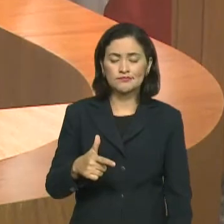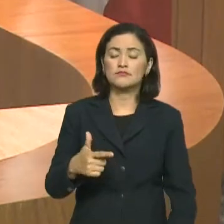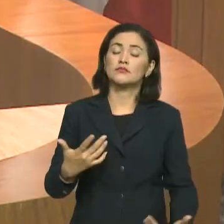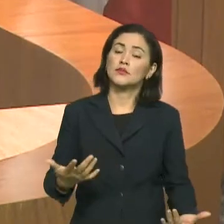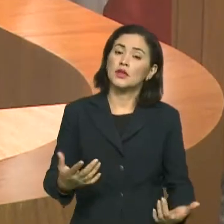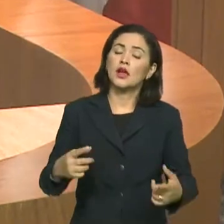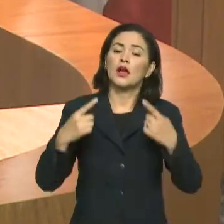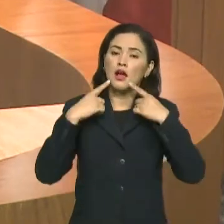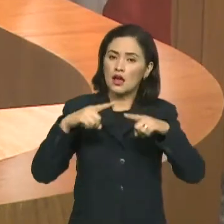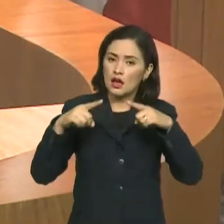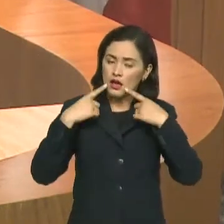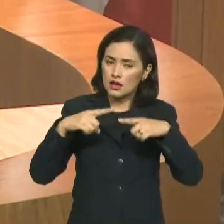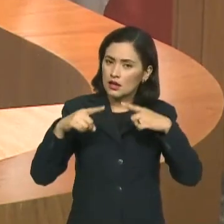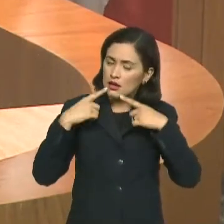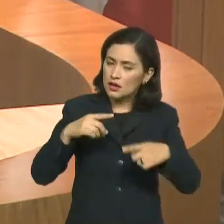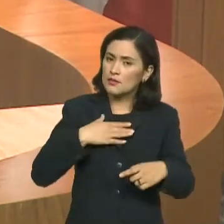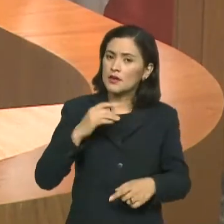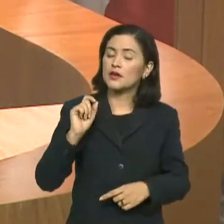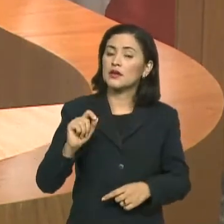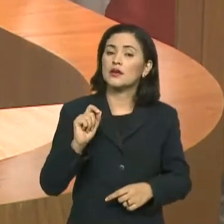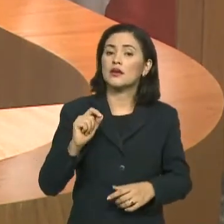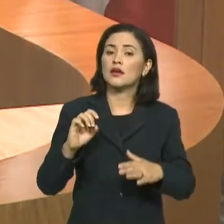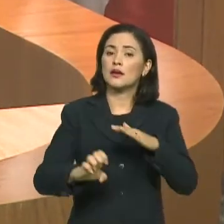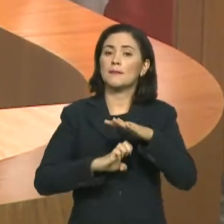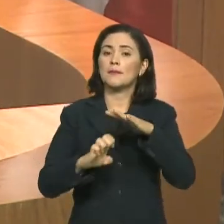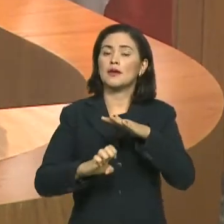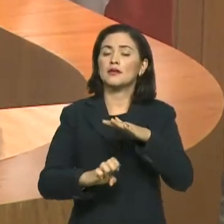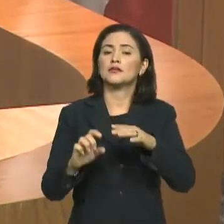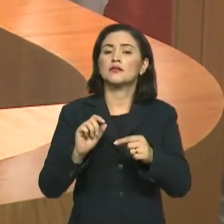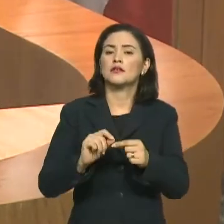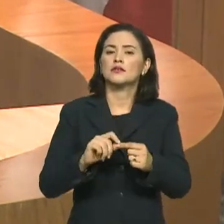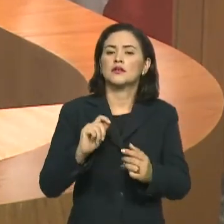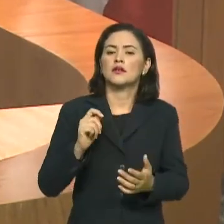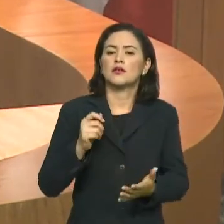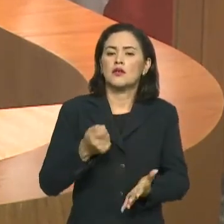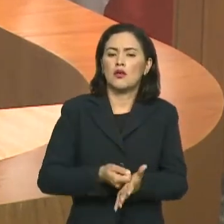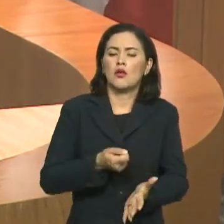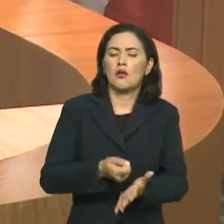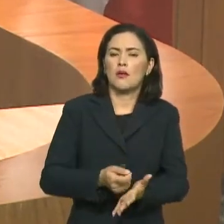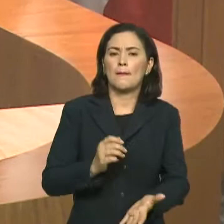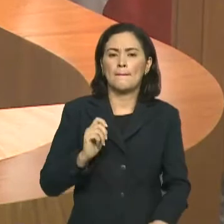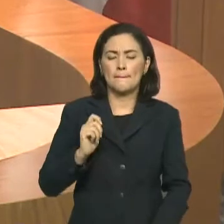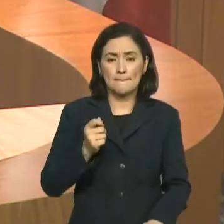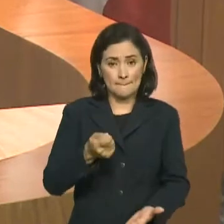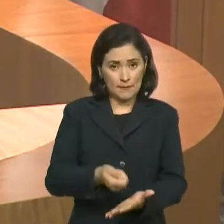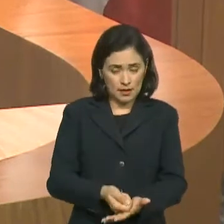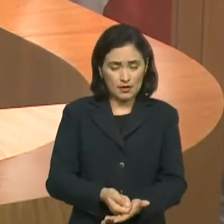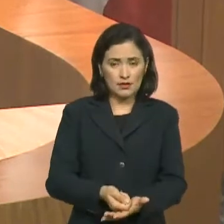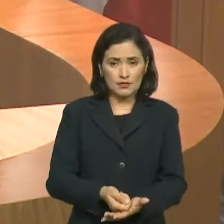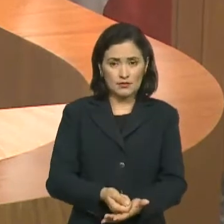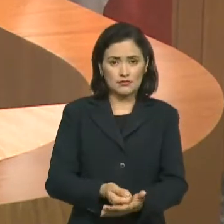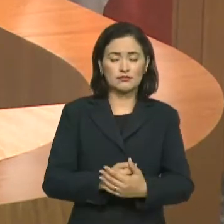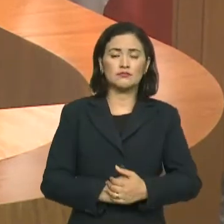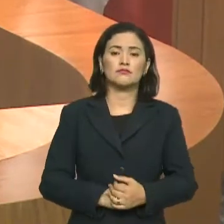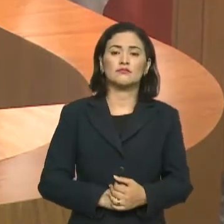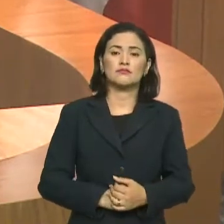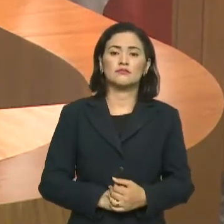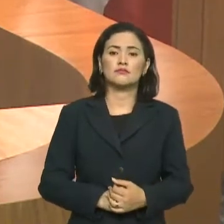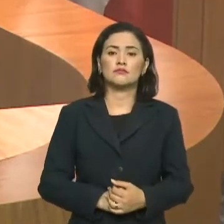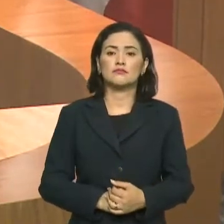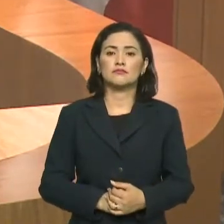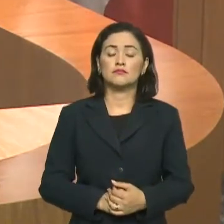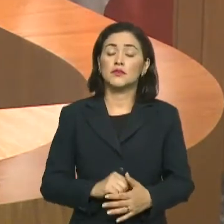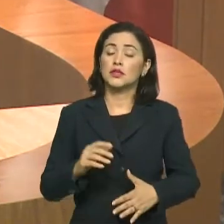denúncia que a empresa está fazendo essa cobrança, talvez de forma irregular. E se ela